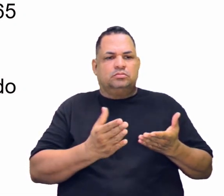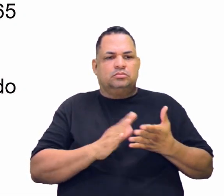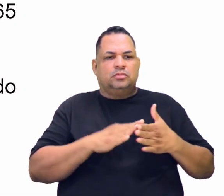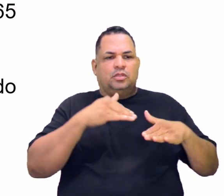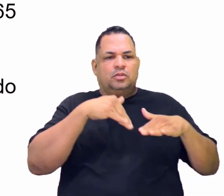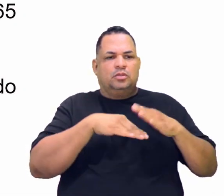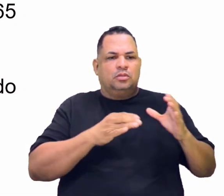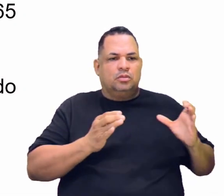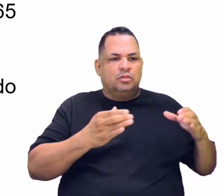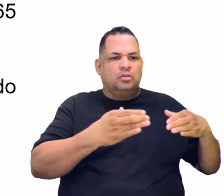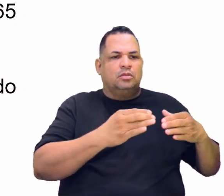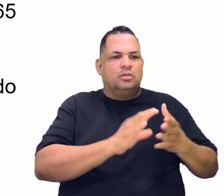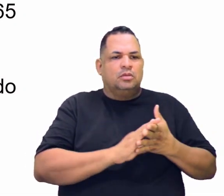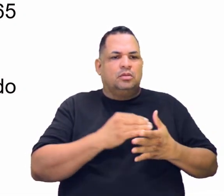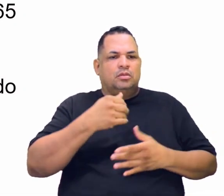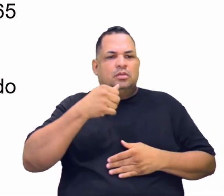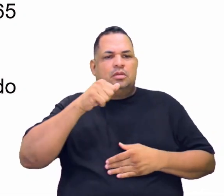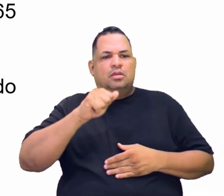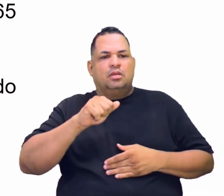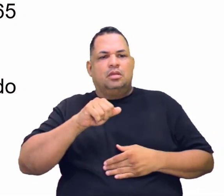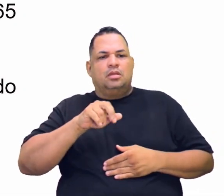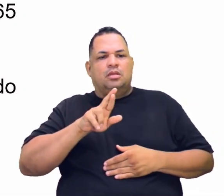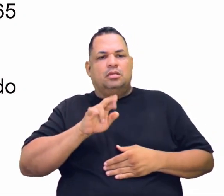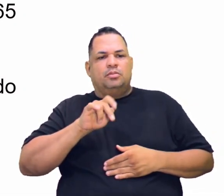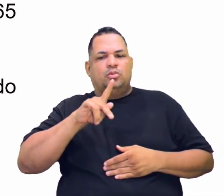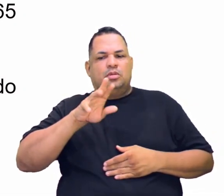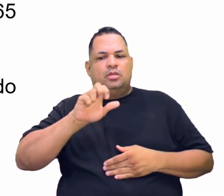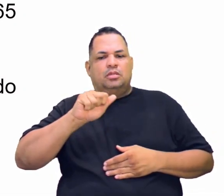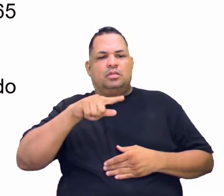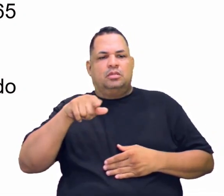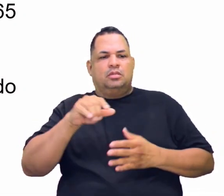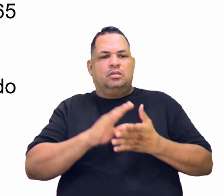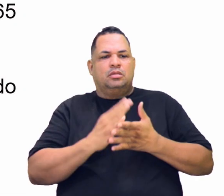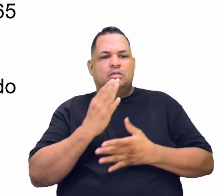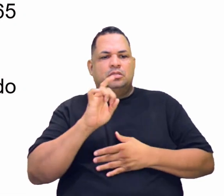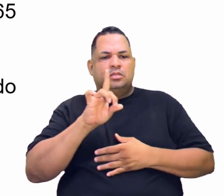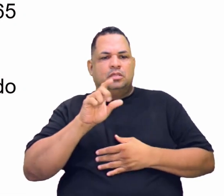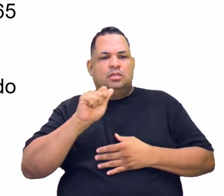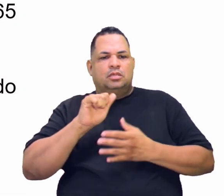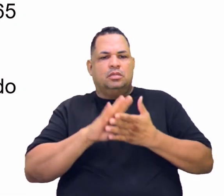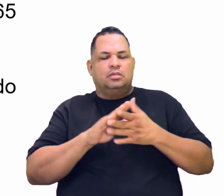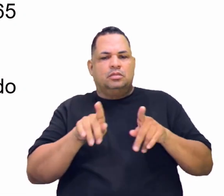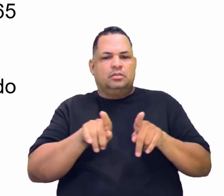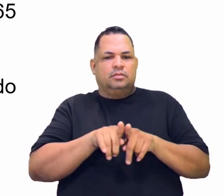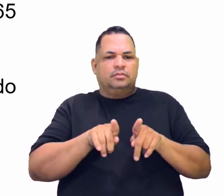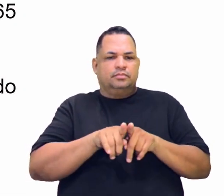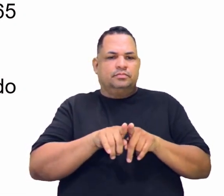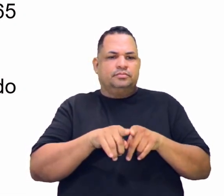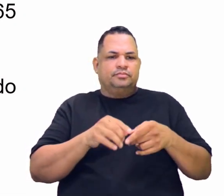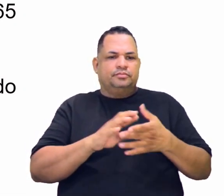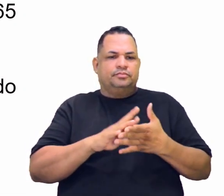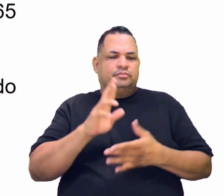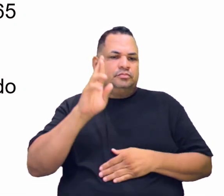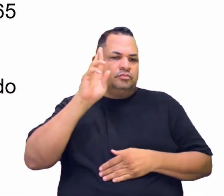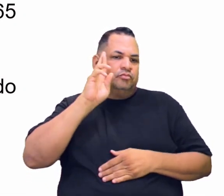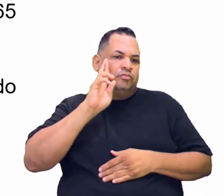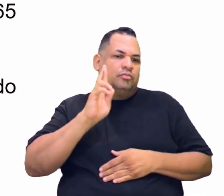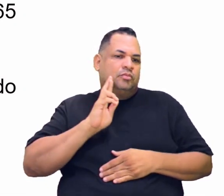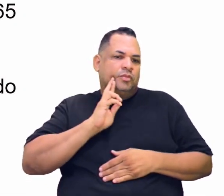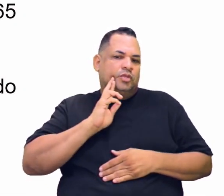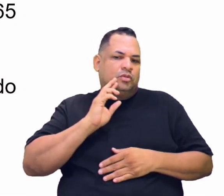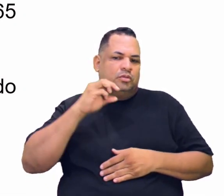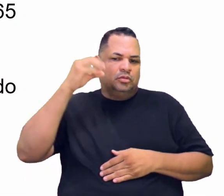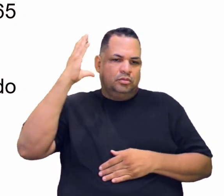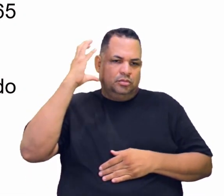reserva Parque Aripuanã. Já os Cinta Largas também na região de Mato Grosso